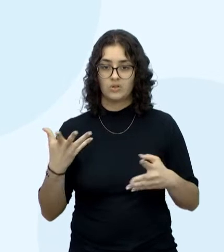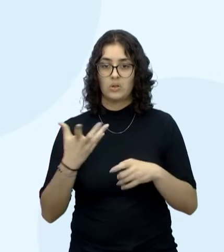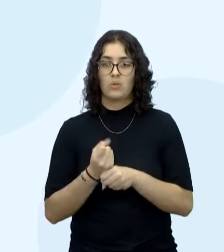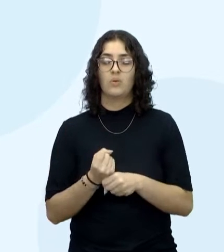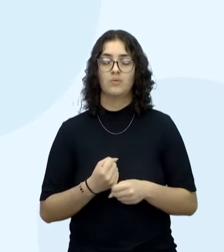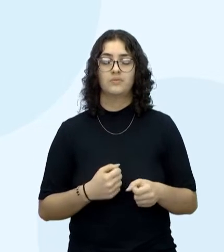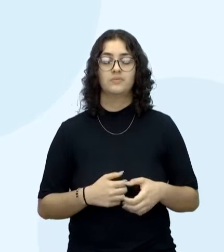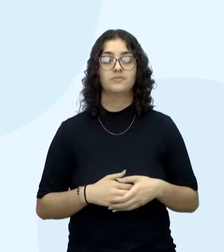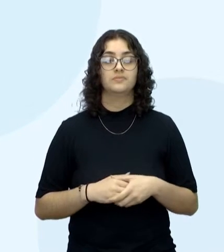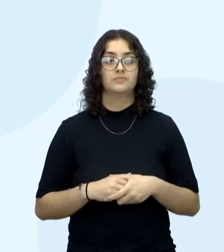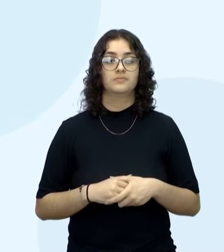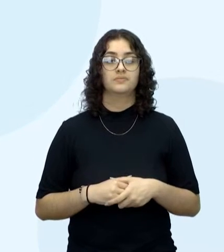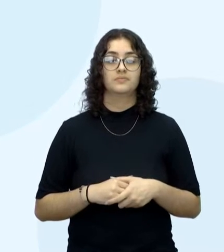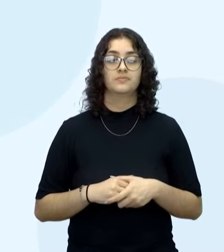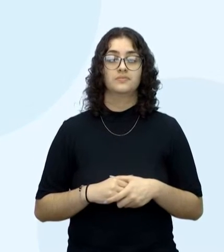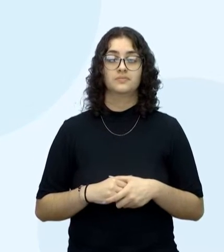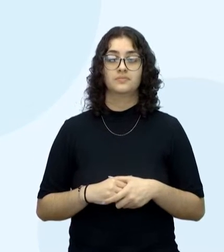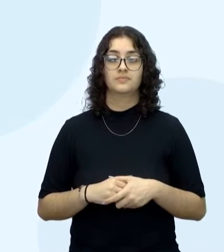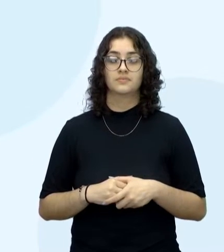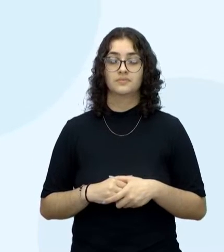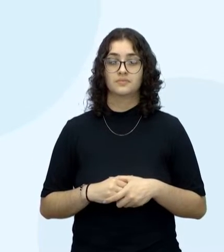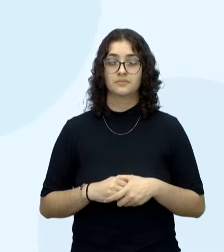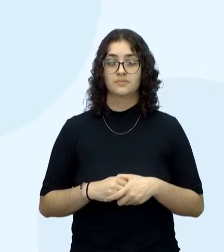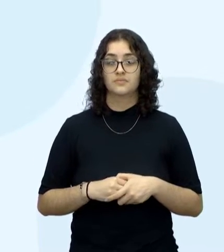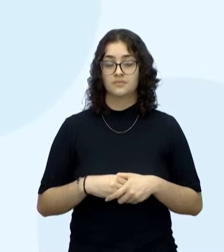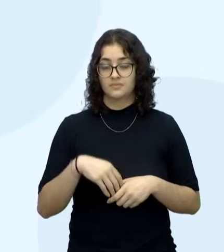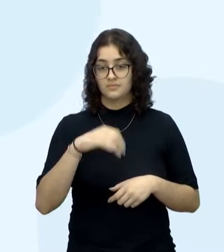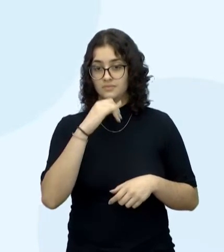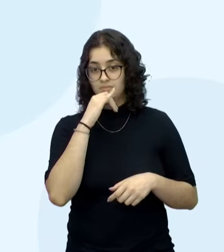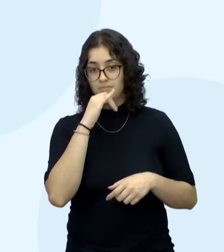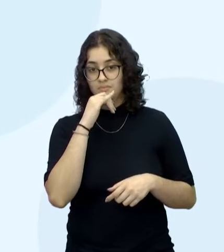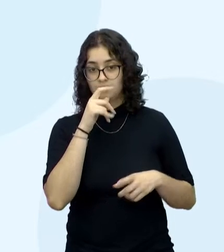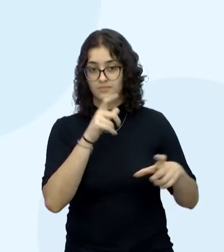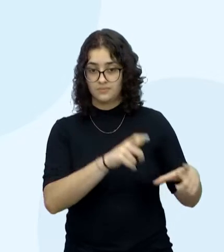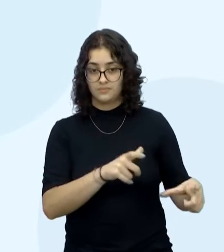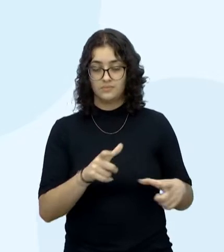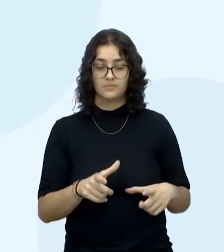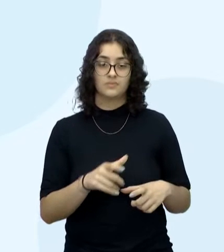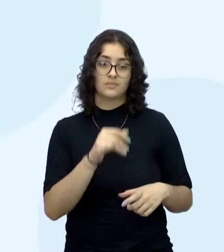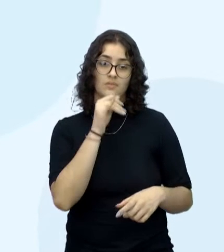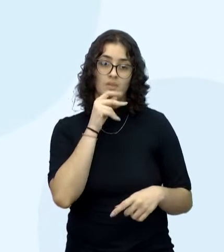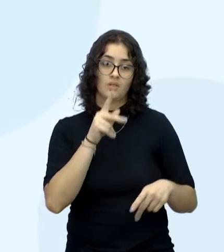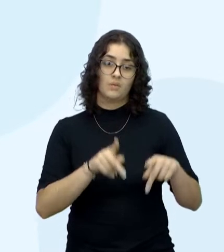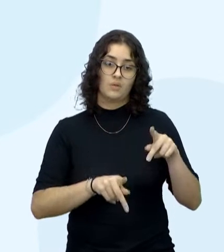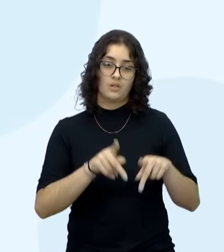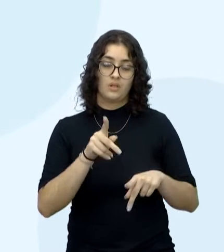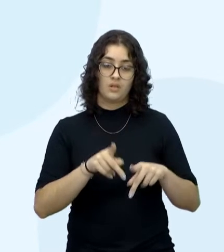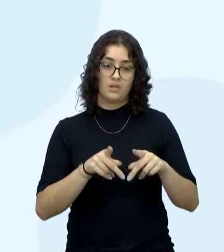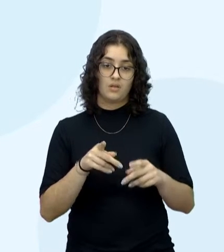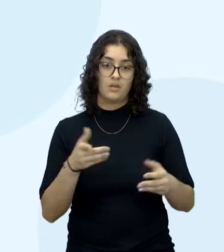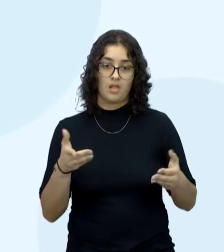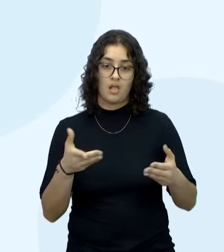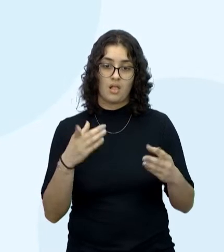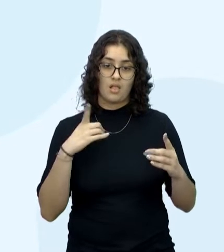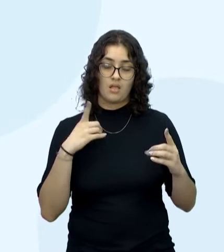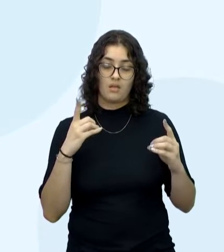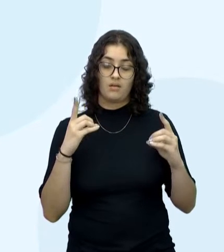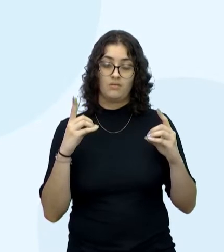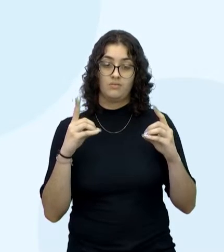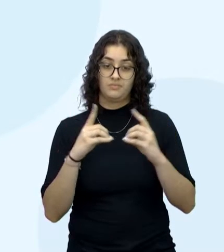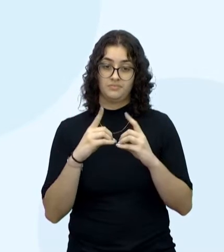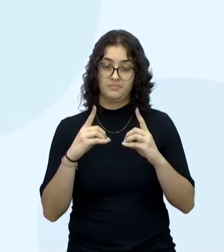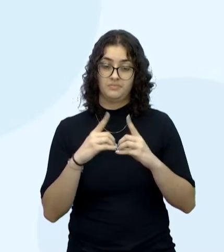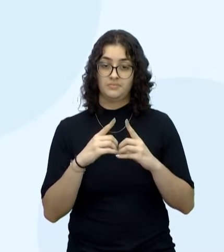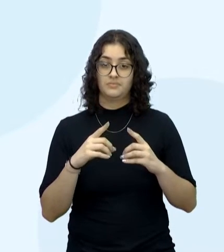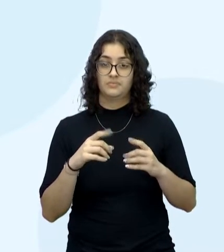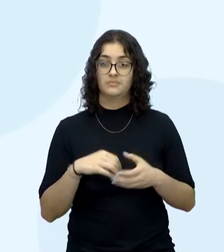total. Então vamos ver aqui por região, né? A população total atendida pela rede